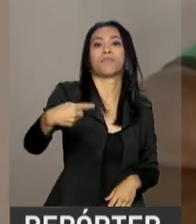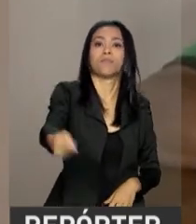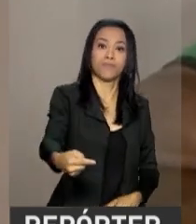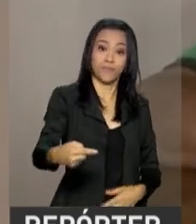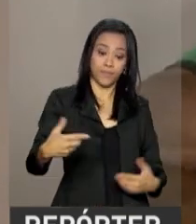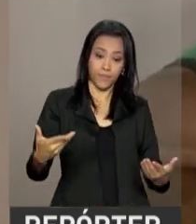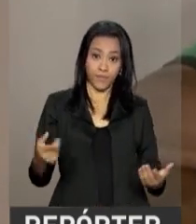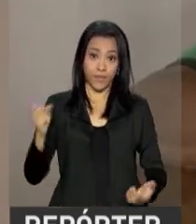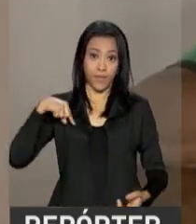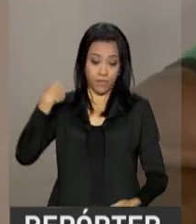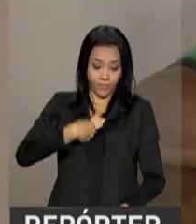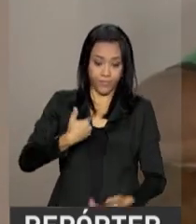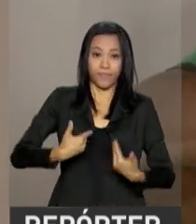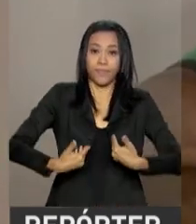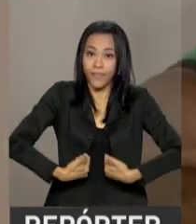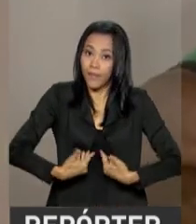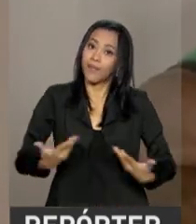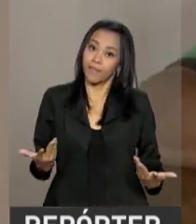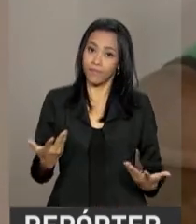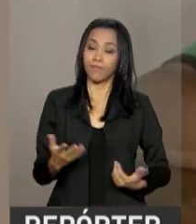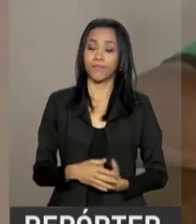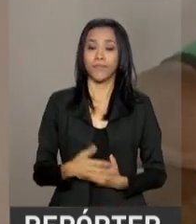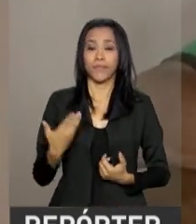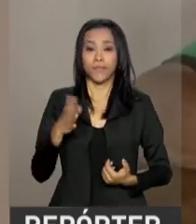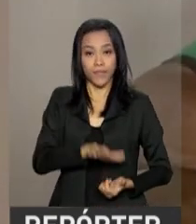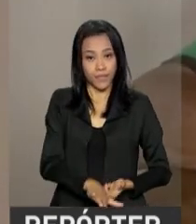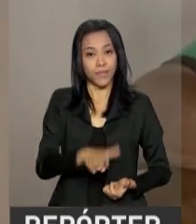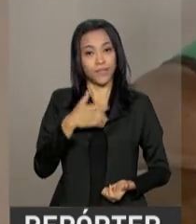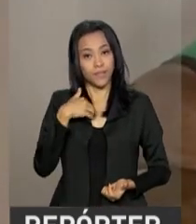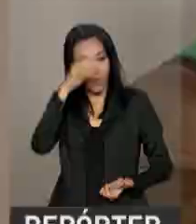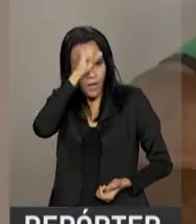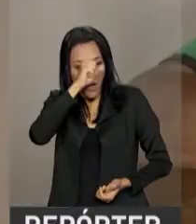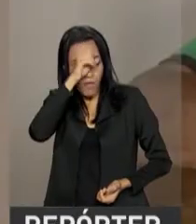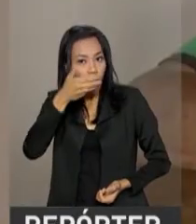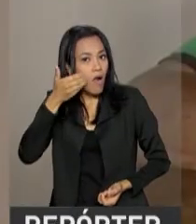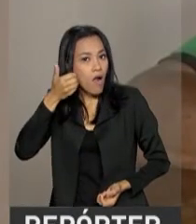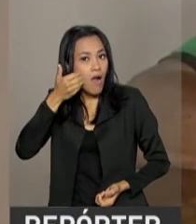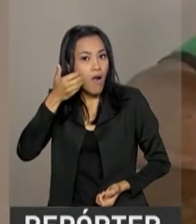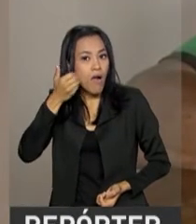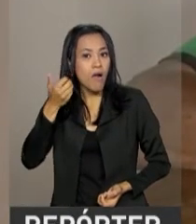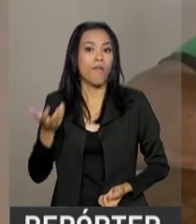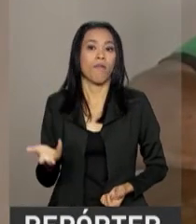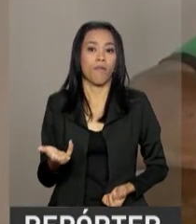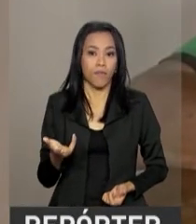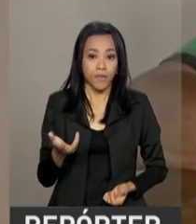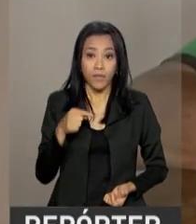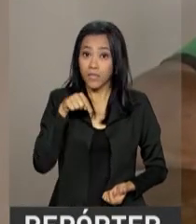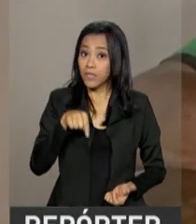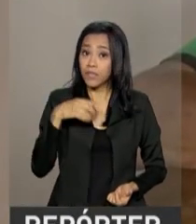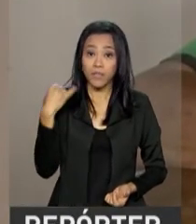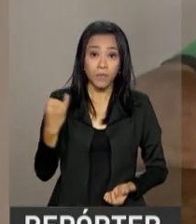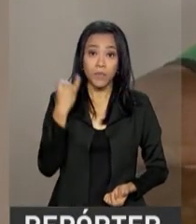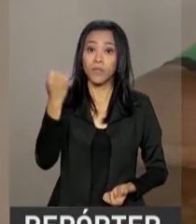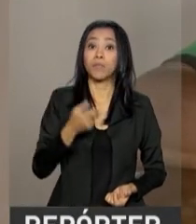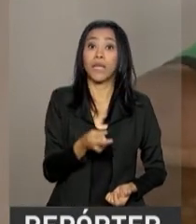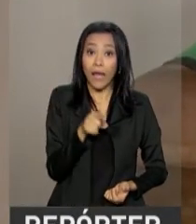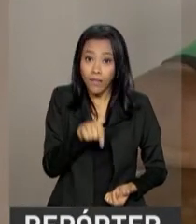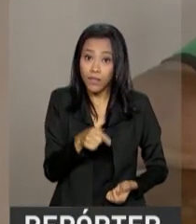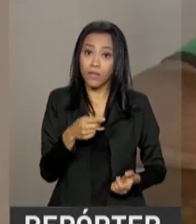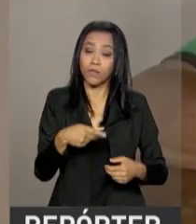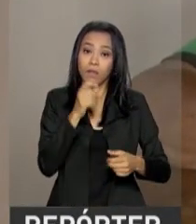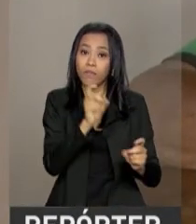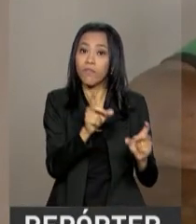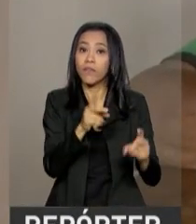aí, bem, deu criança, bem nessa luta aí, fazendo queijo. Ele é a nossa fonte principal de renda, é o queijo. Criei minhas